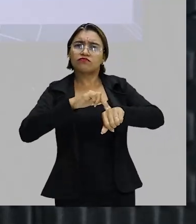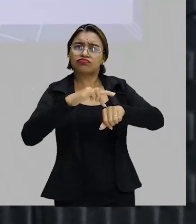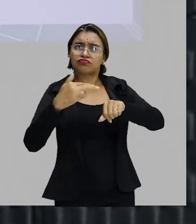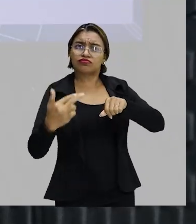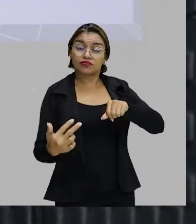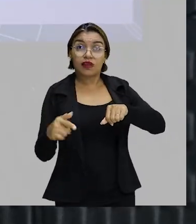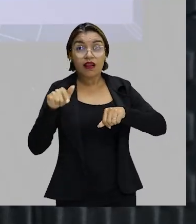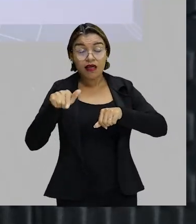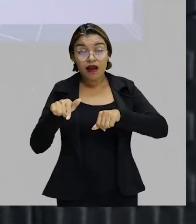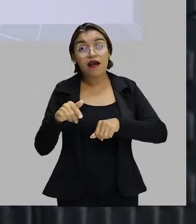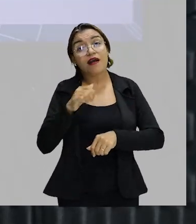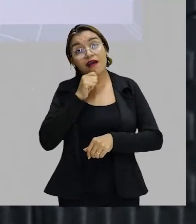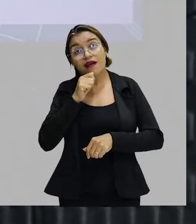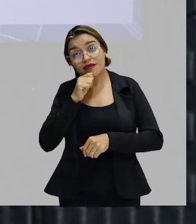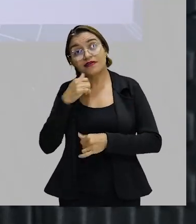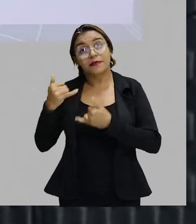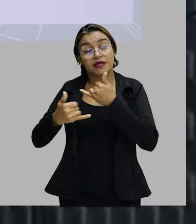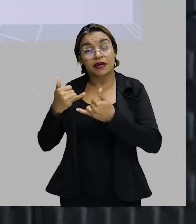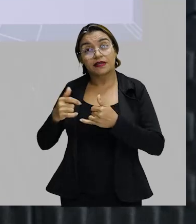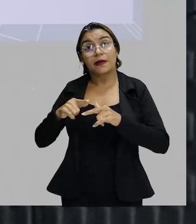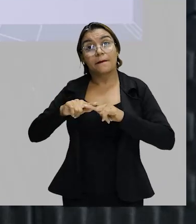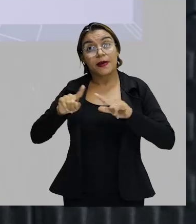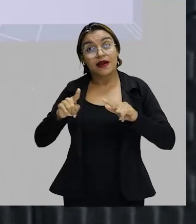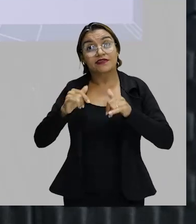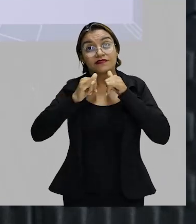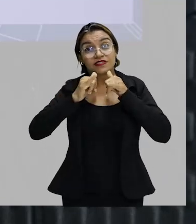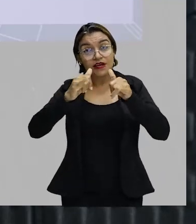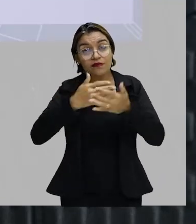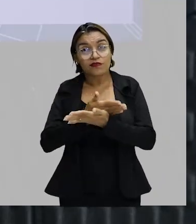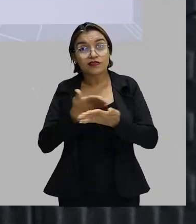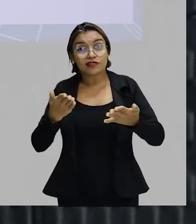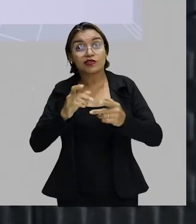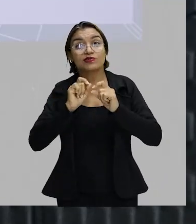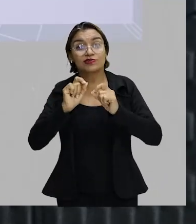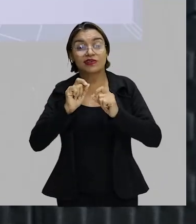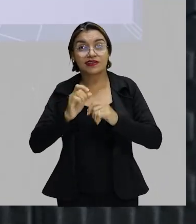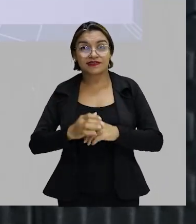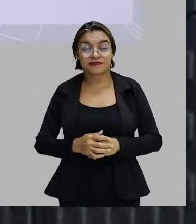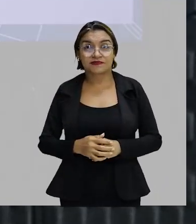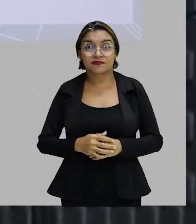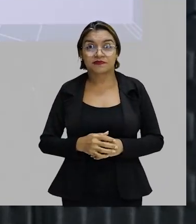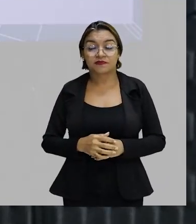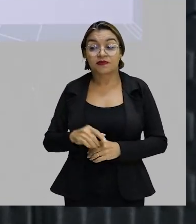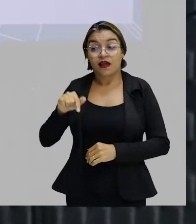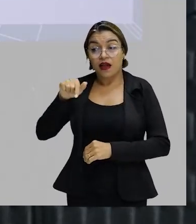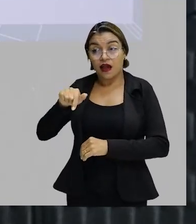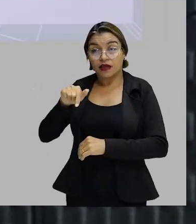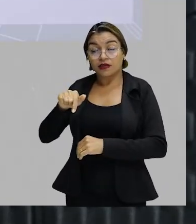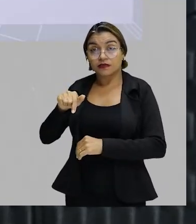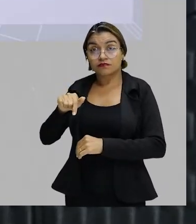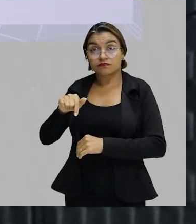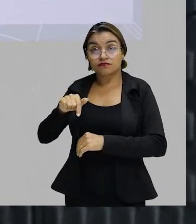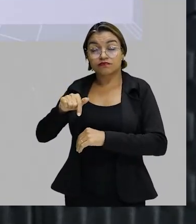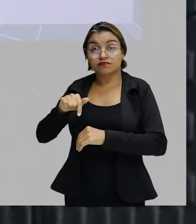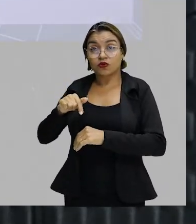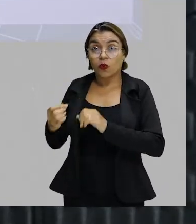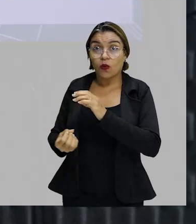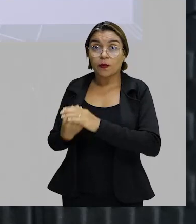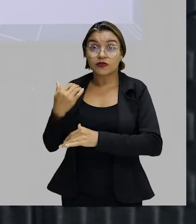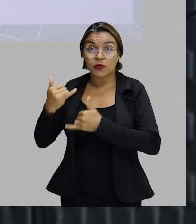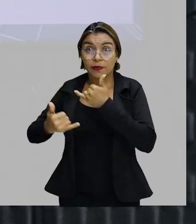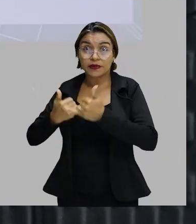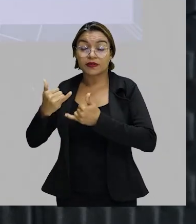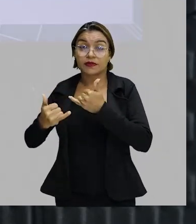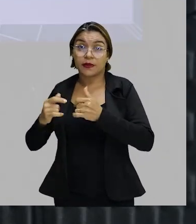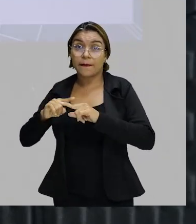lúdico eu tô só querendo dizer para vocês que aqui quando ele surge era lúdico mas que o esporte ele foi